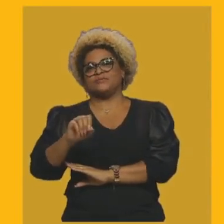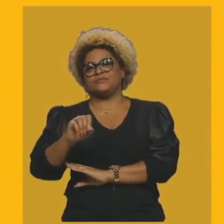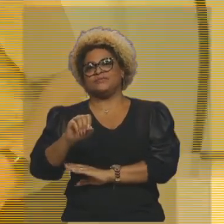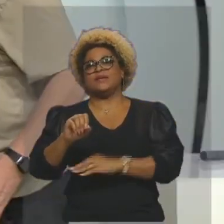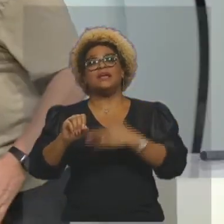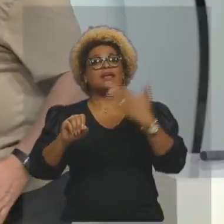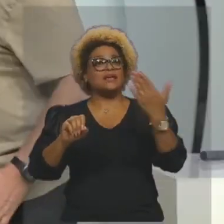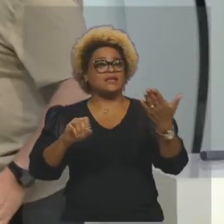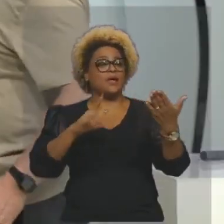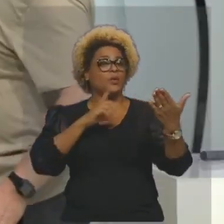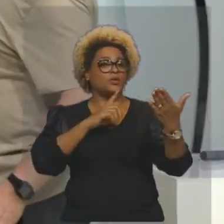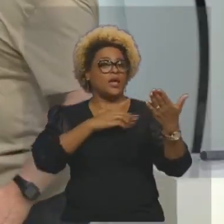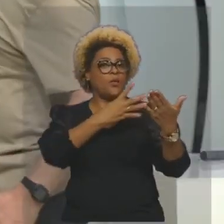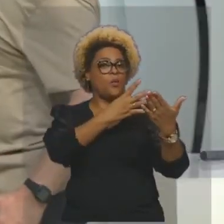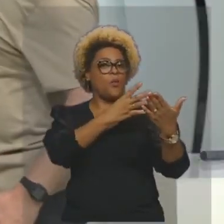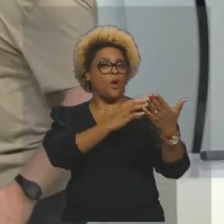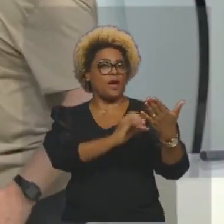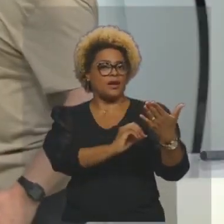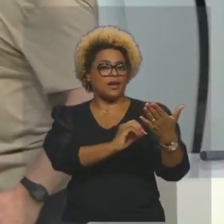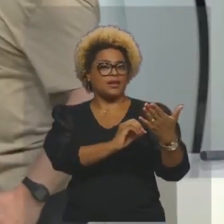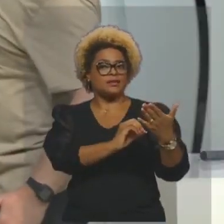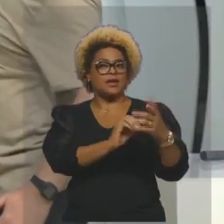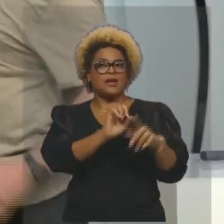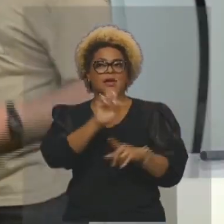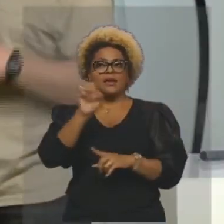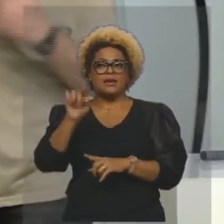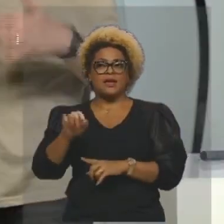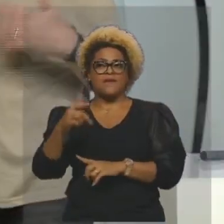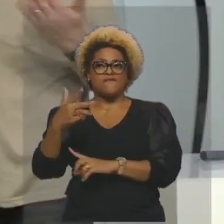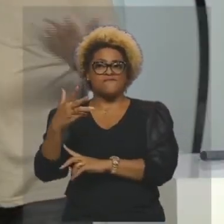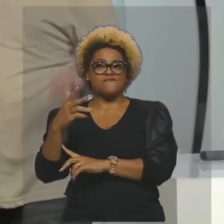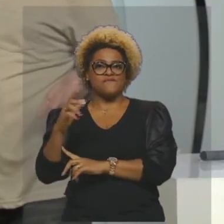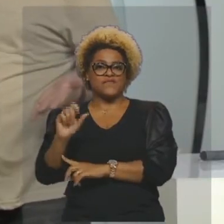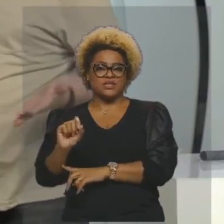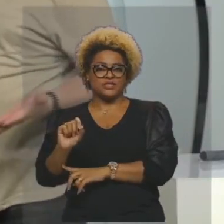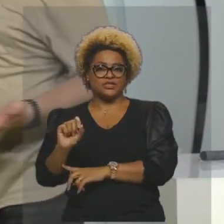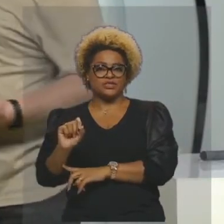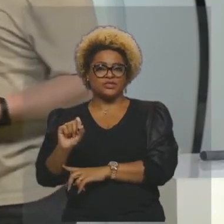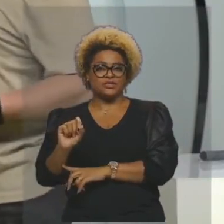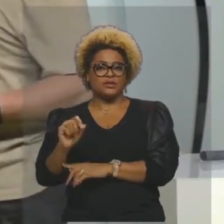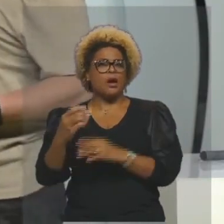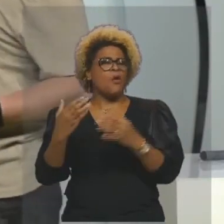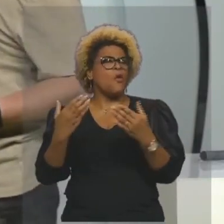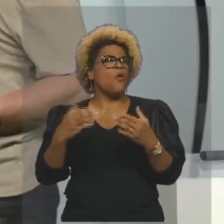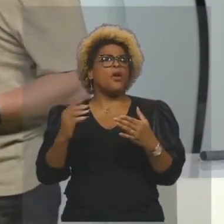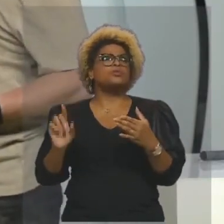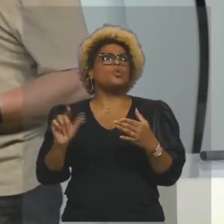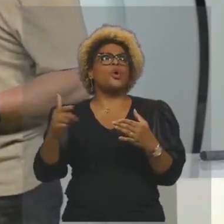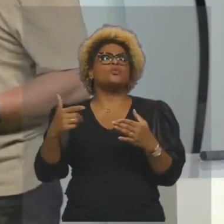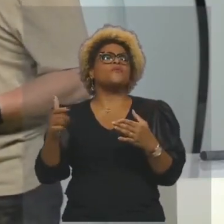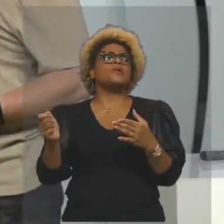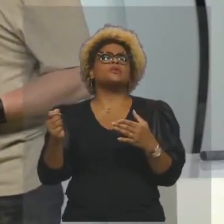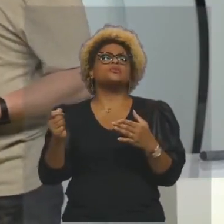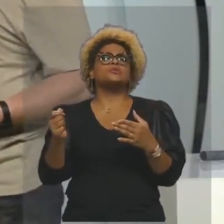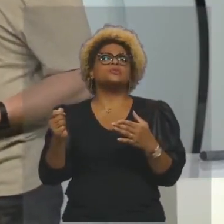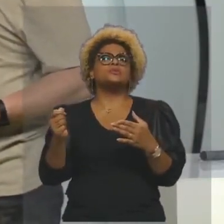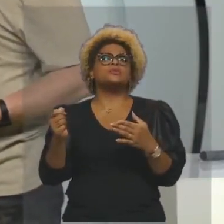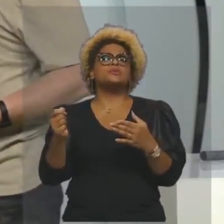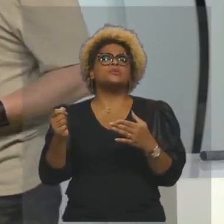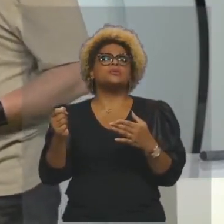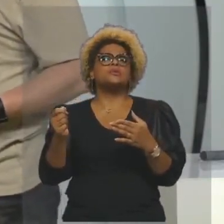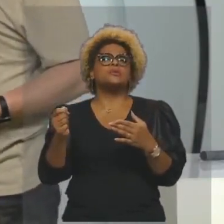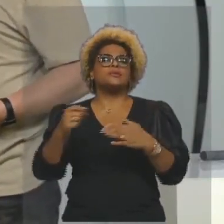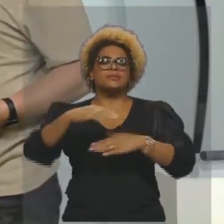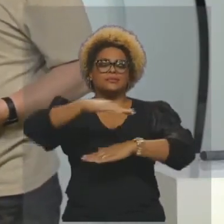tenho 40 ohms, aqui eu tenho 20 ohms. Então, os outros 20 ohms estão aonde? Estão aqui, uma parte aqui,